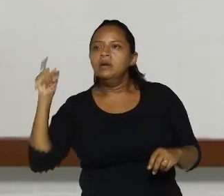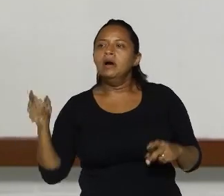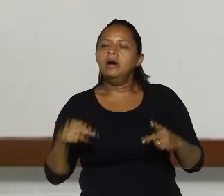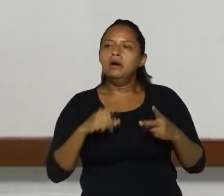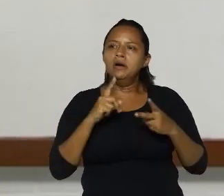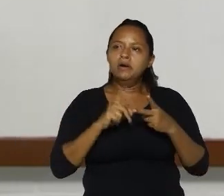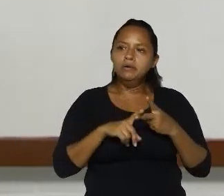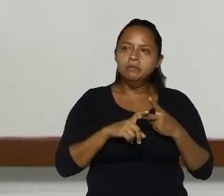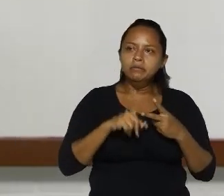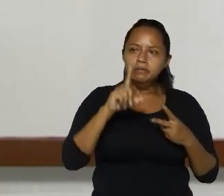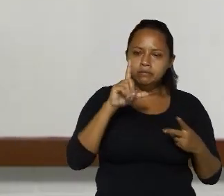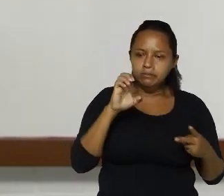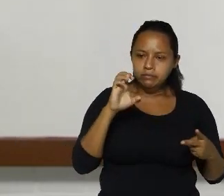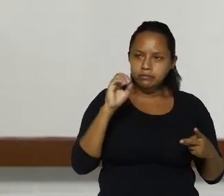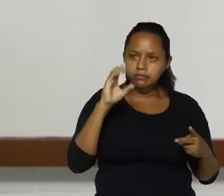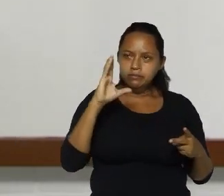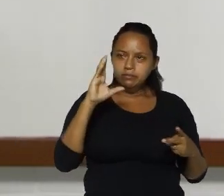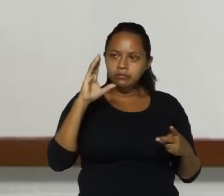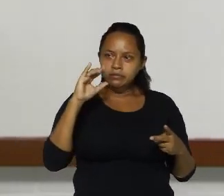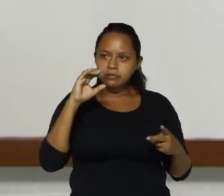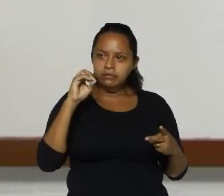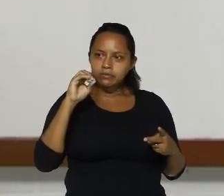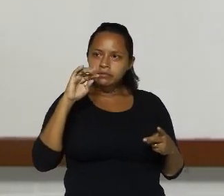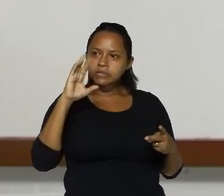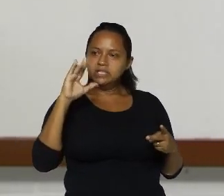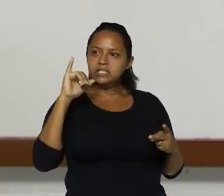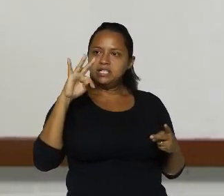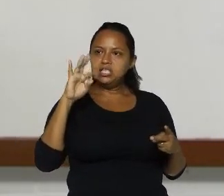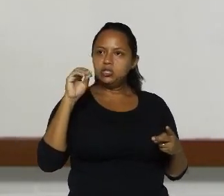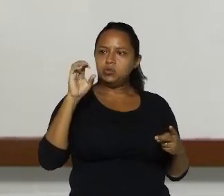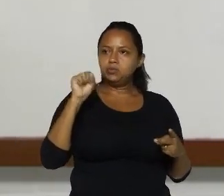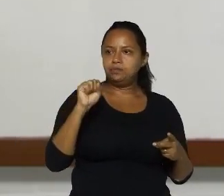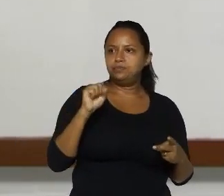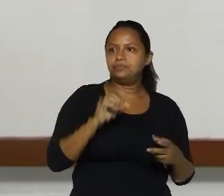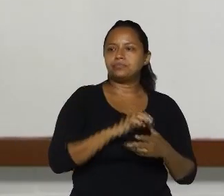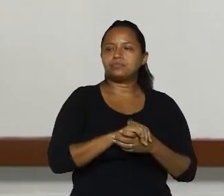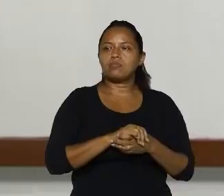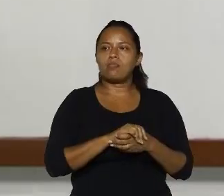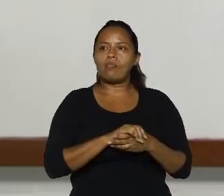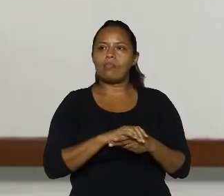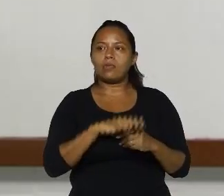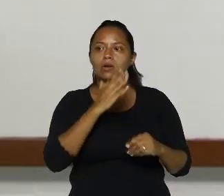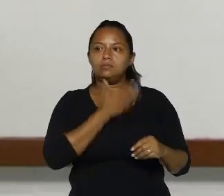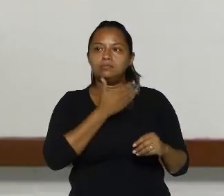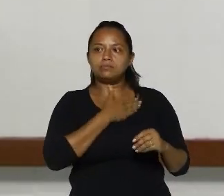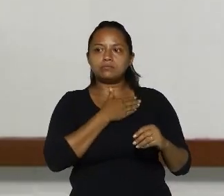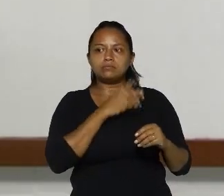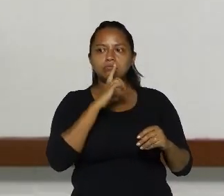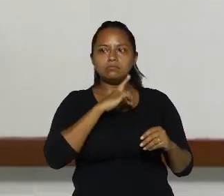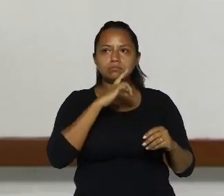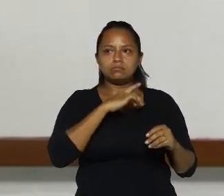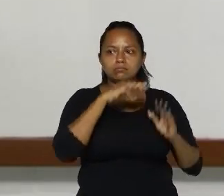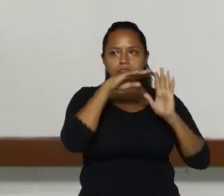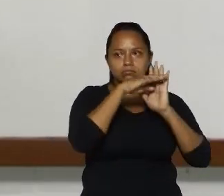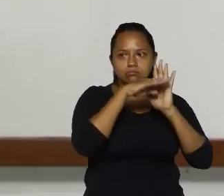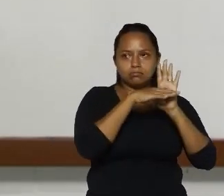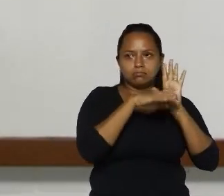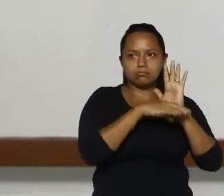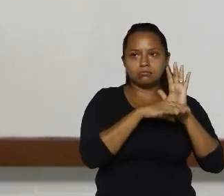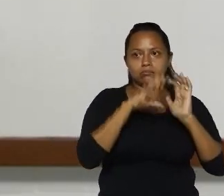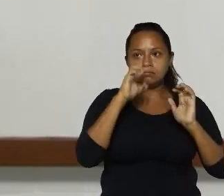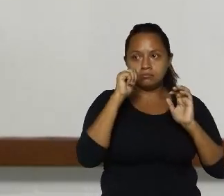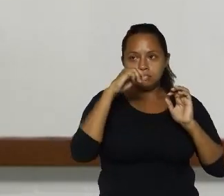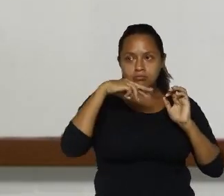Com relação aos leucócitos, as 4 amigas têm lá os seus resultados. No caso de Camila, ela tem uma quantidade